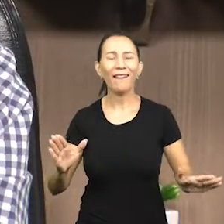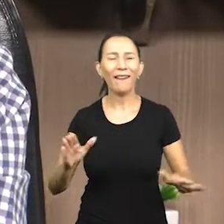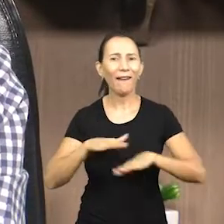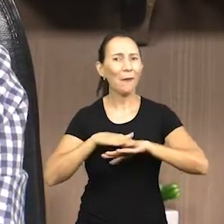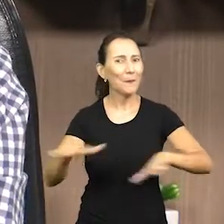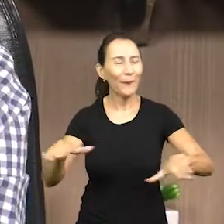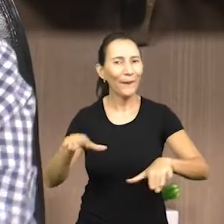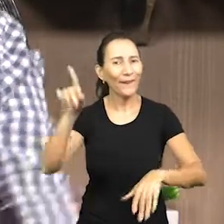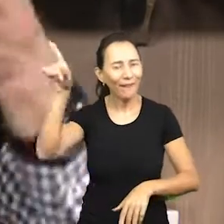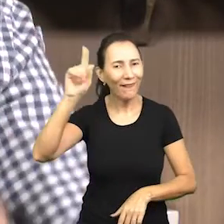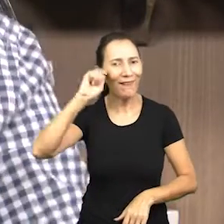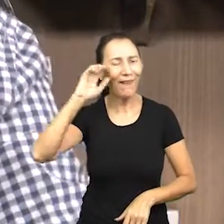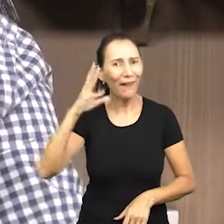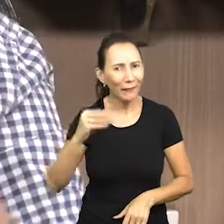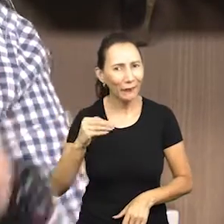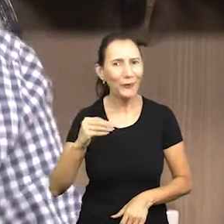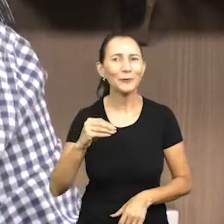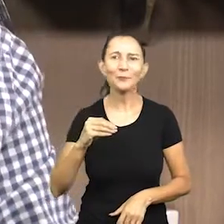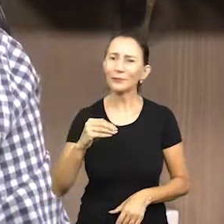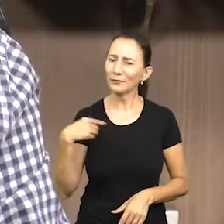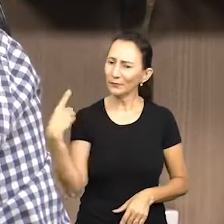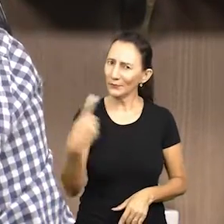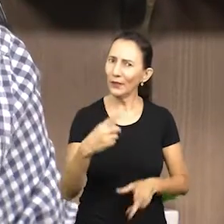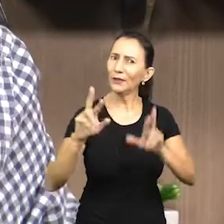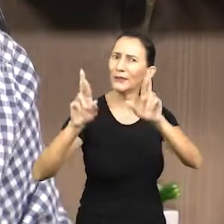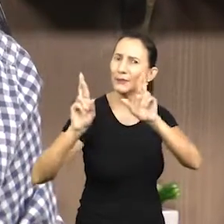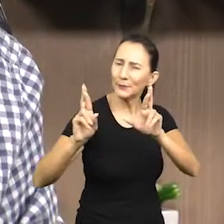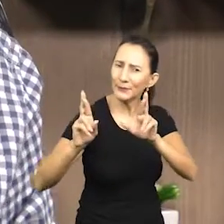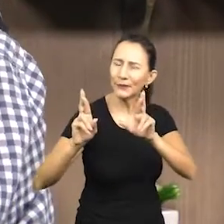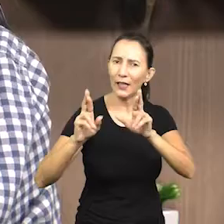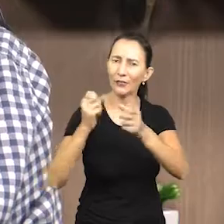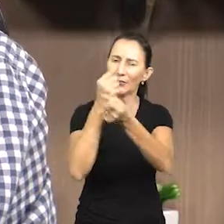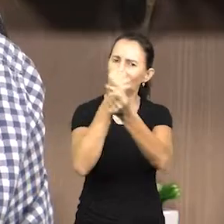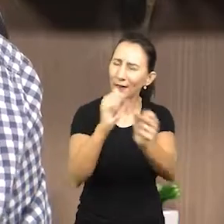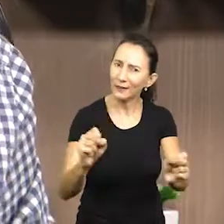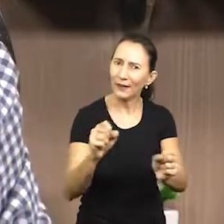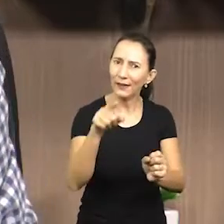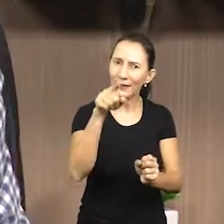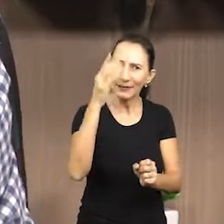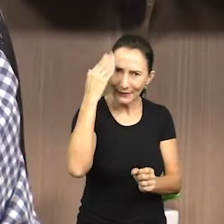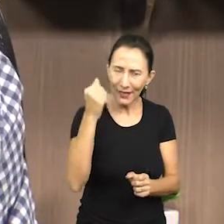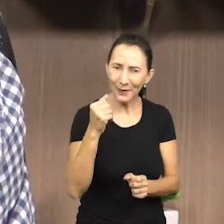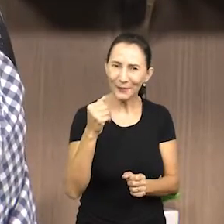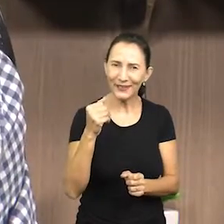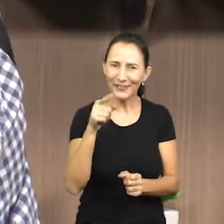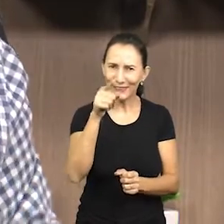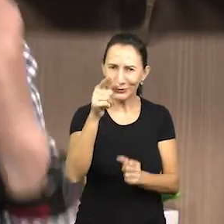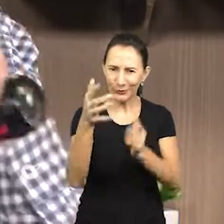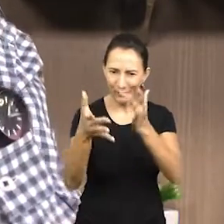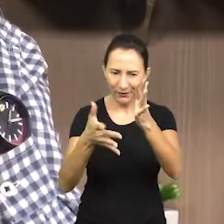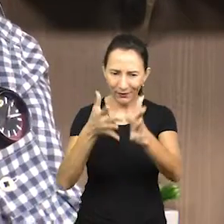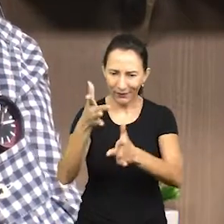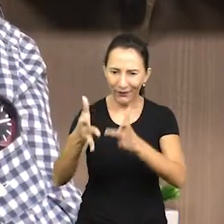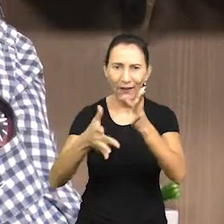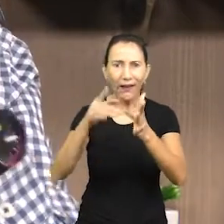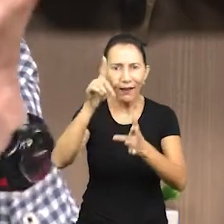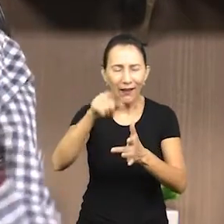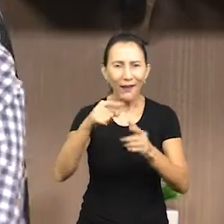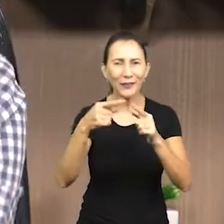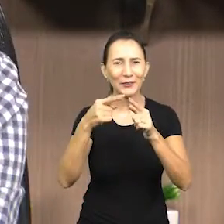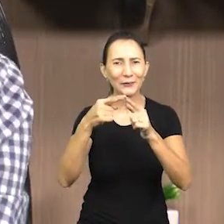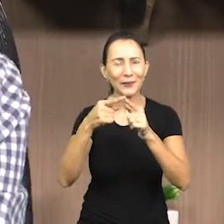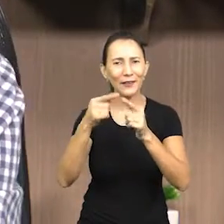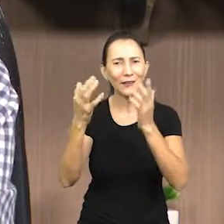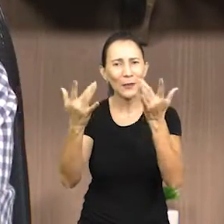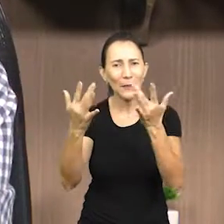nós estamos. Mudar, libertar, sua mão é a mão de Jesus, ó. Seus olhos são os olhos